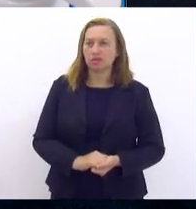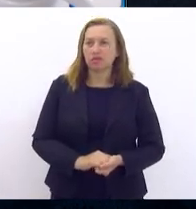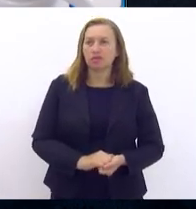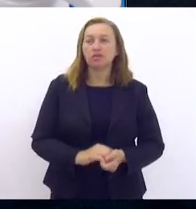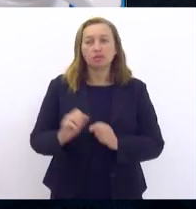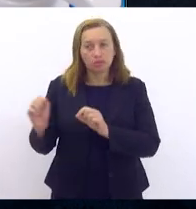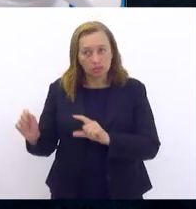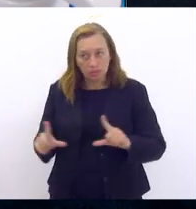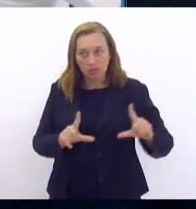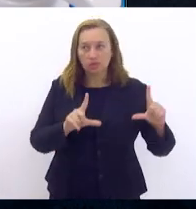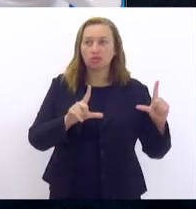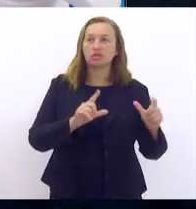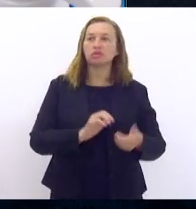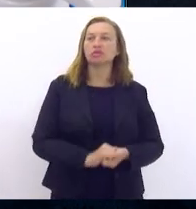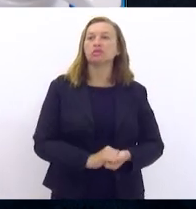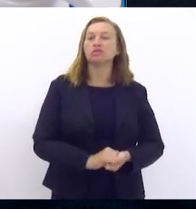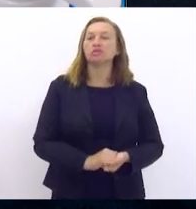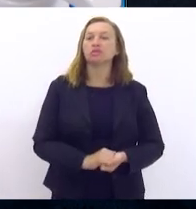próximo slide